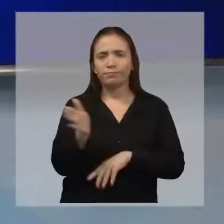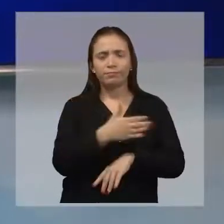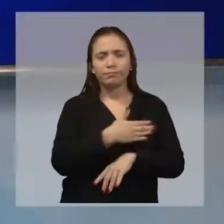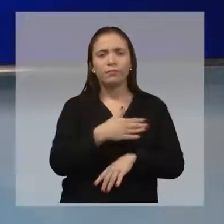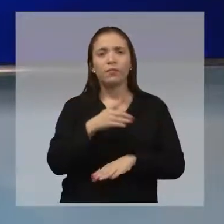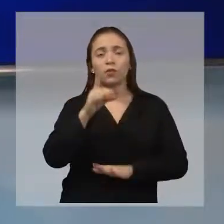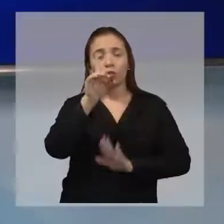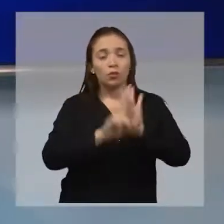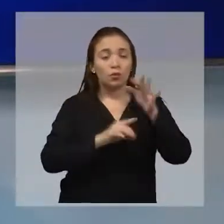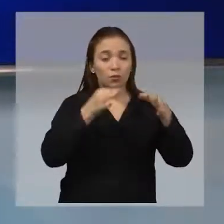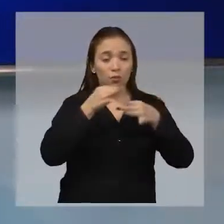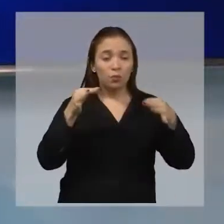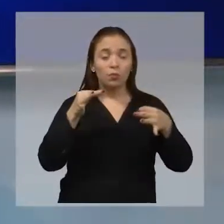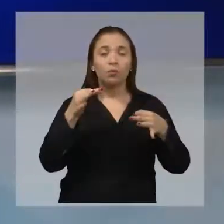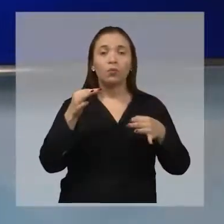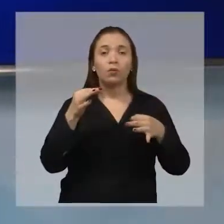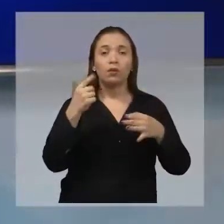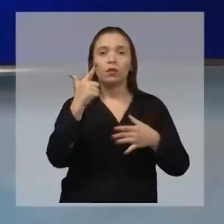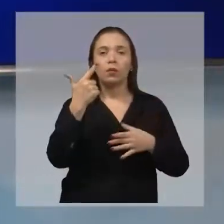conheço vários